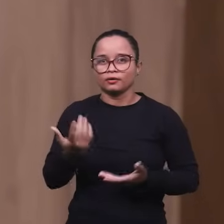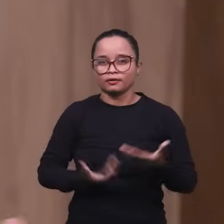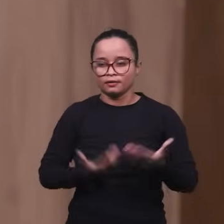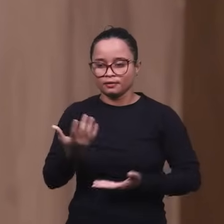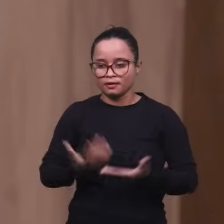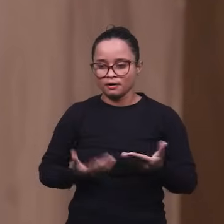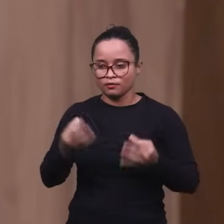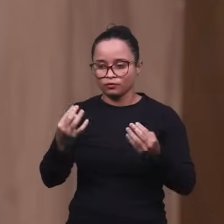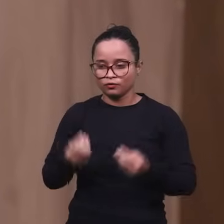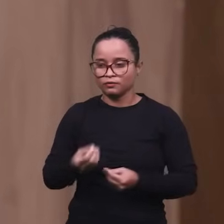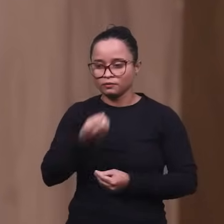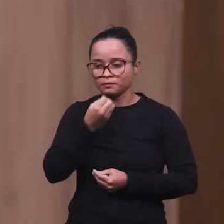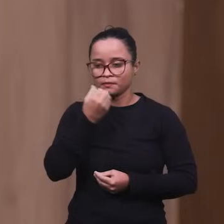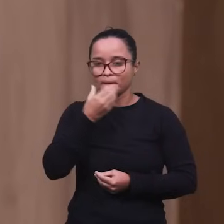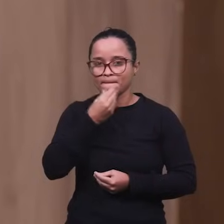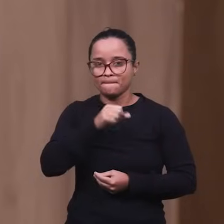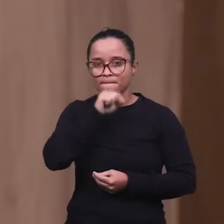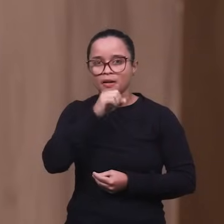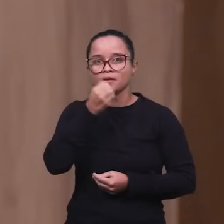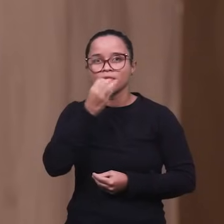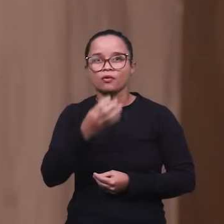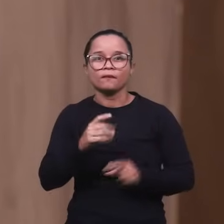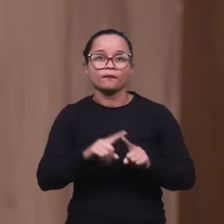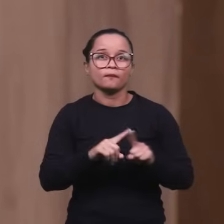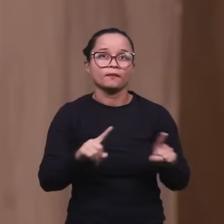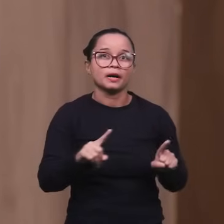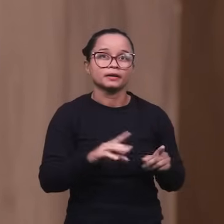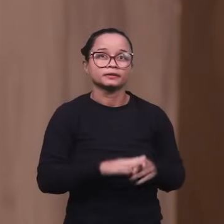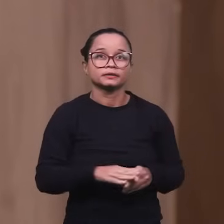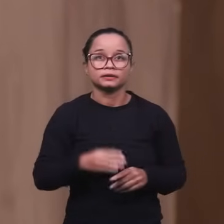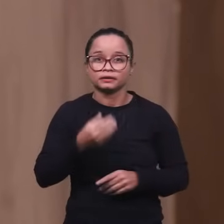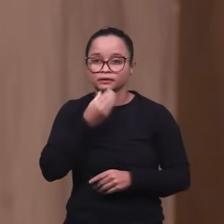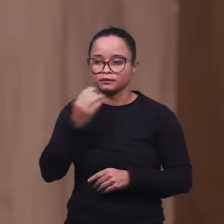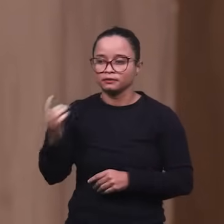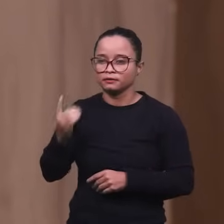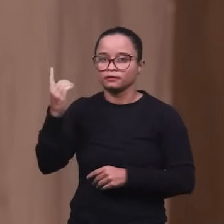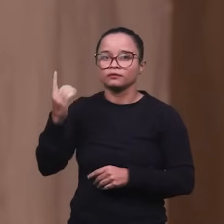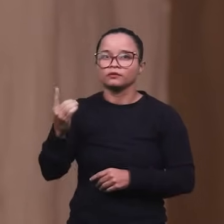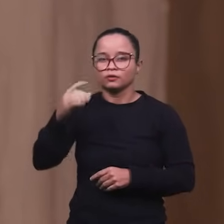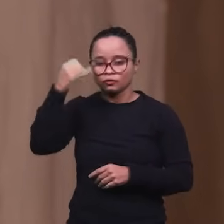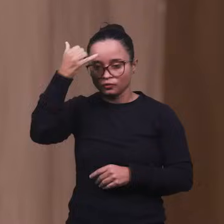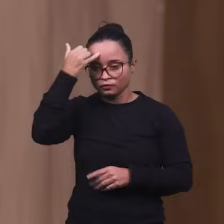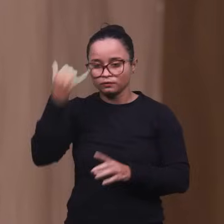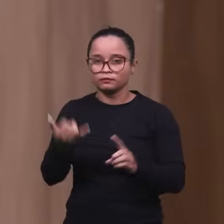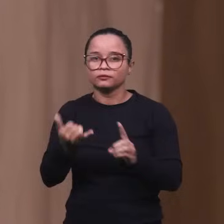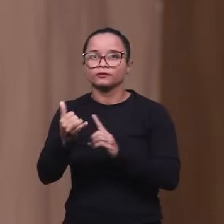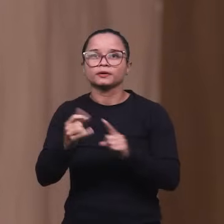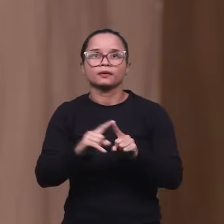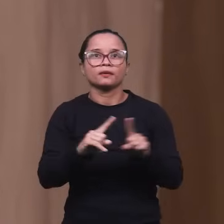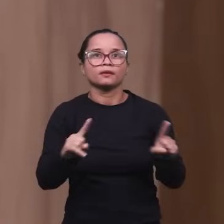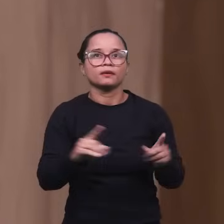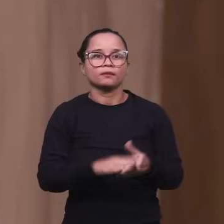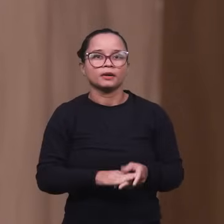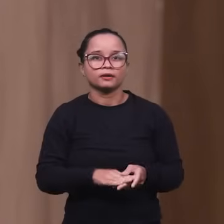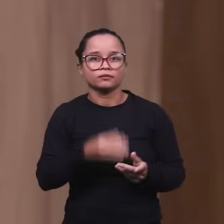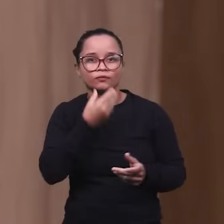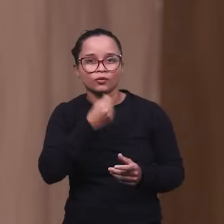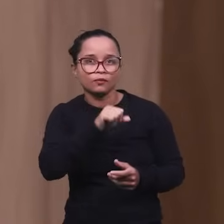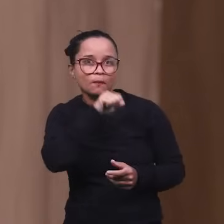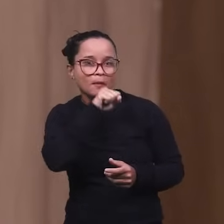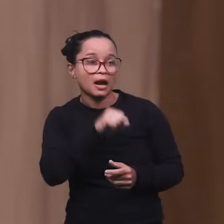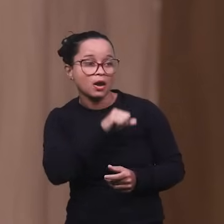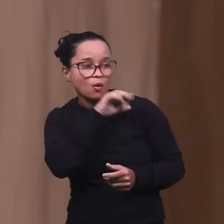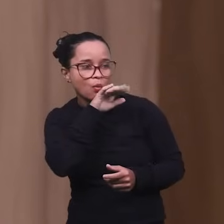todo servo é um bom pai. Davi, como servo, era um ungido do Senhor, um profeta, um valente, mas foi um péssimo